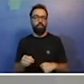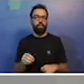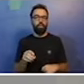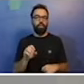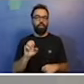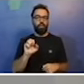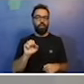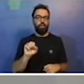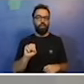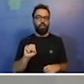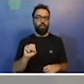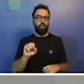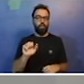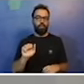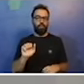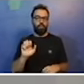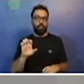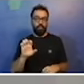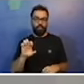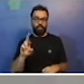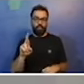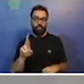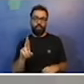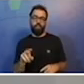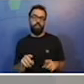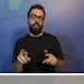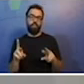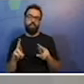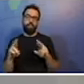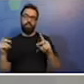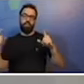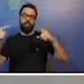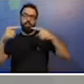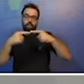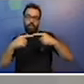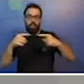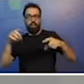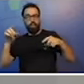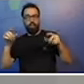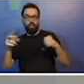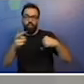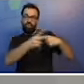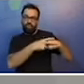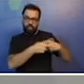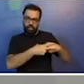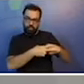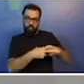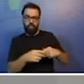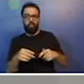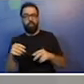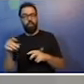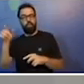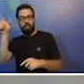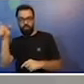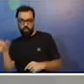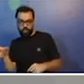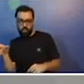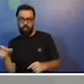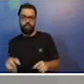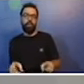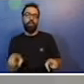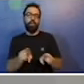faz-se normalmente entre o verbo e seu sujeito, mas pode ocorrer também entre o verbo e